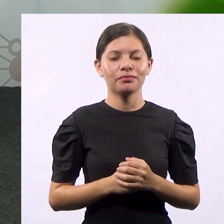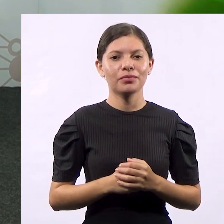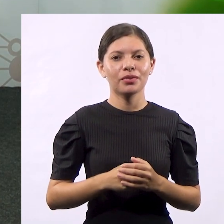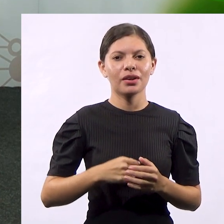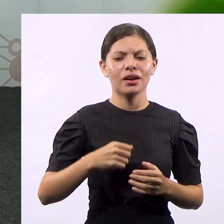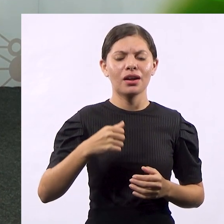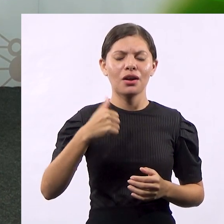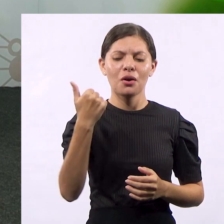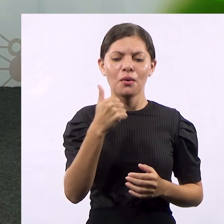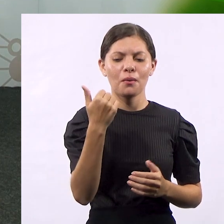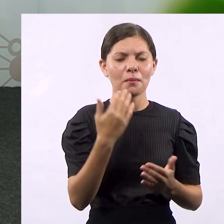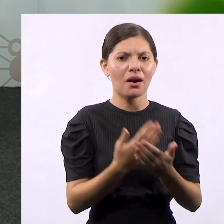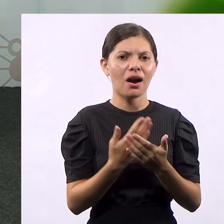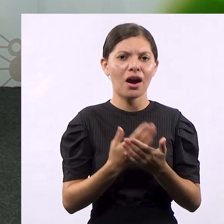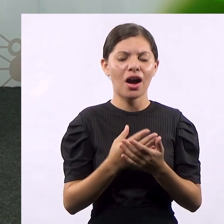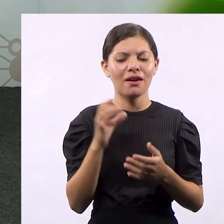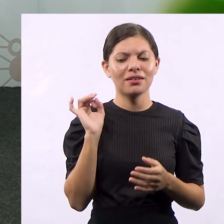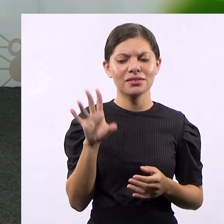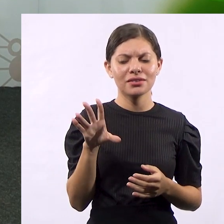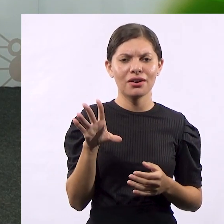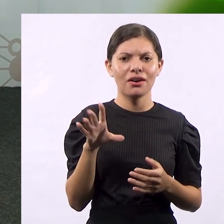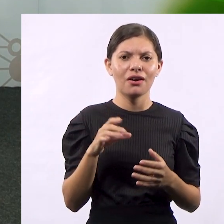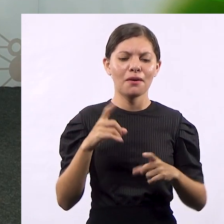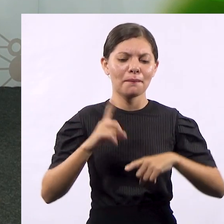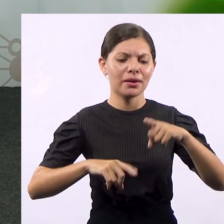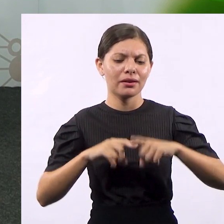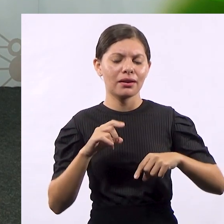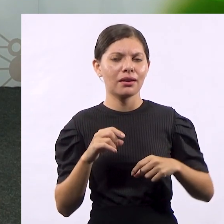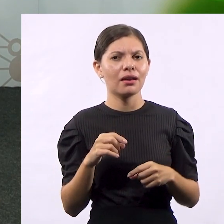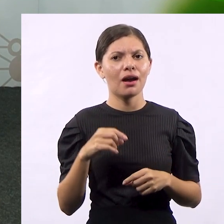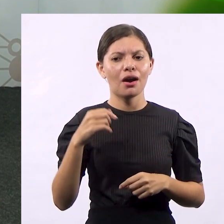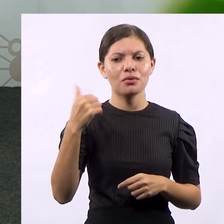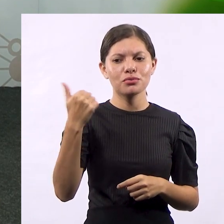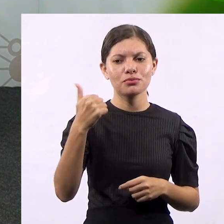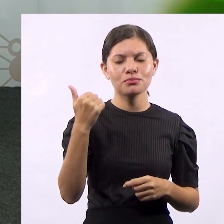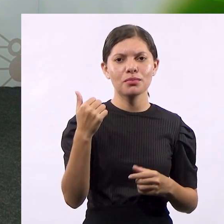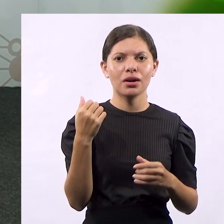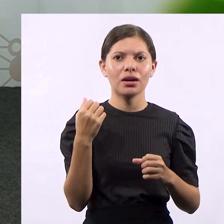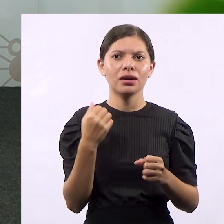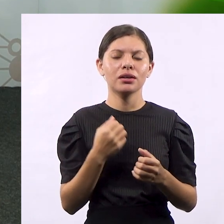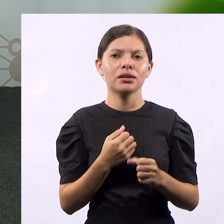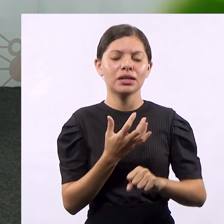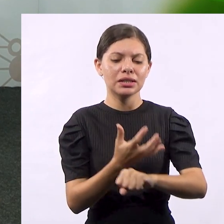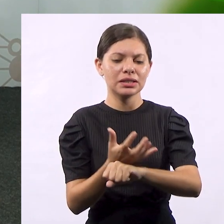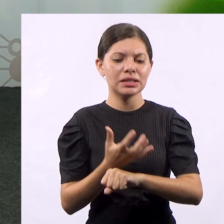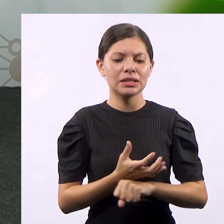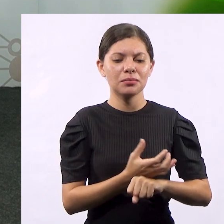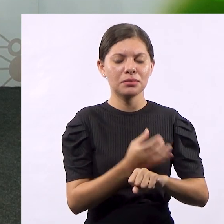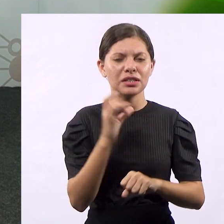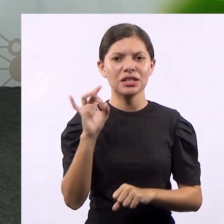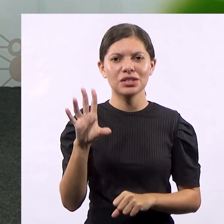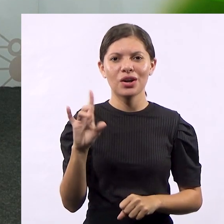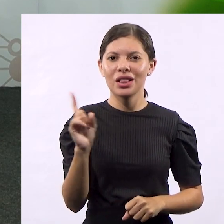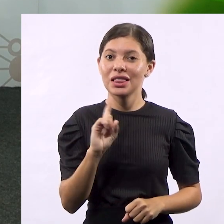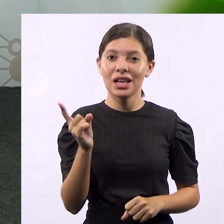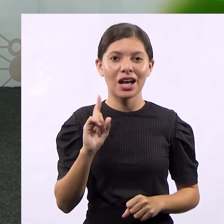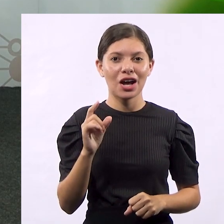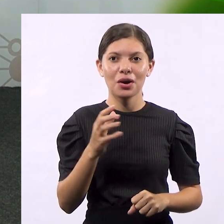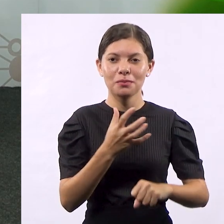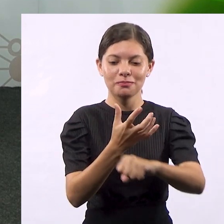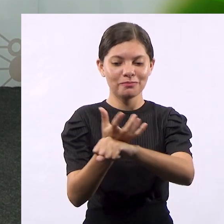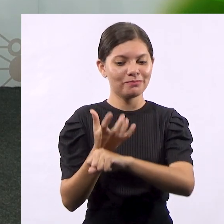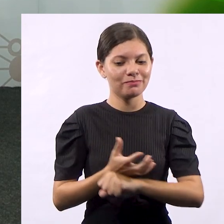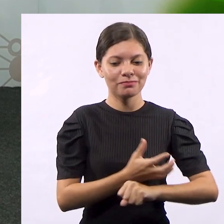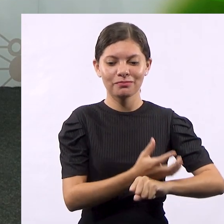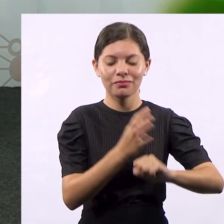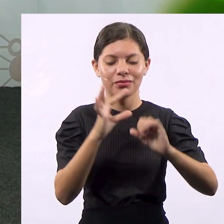como assistir apenas uma aula de uma disciplina, ler o material de apenas uma disciplina para fazer essa atividade, porque todas as disciplinas estão aí muito